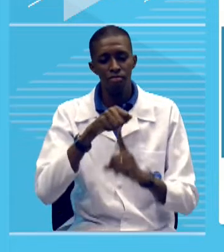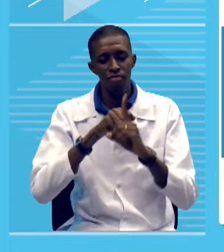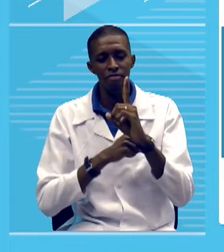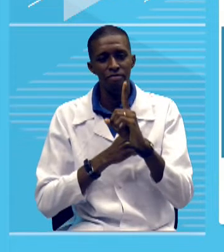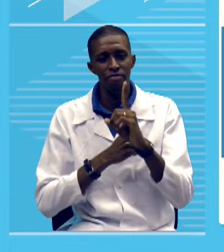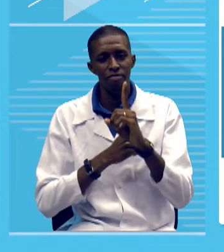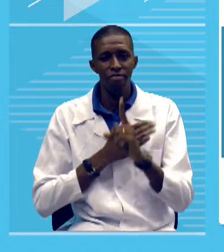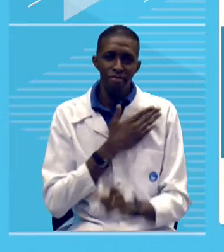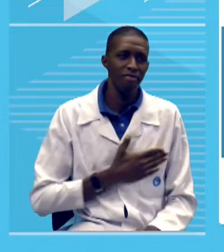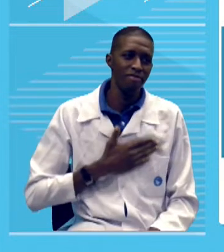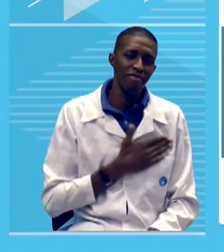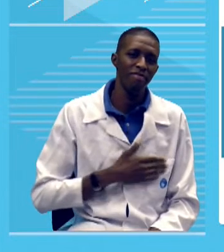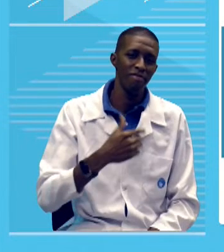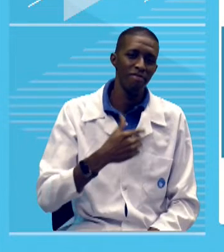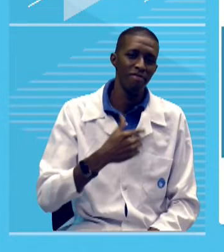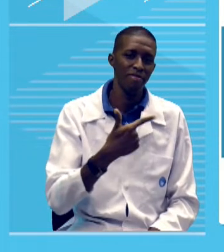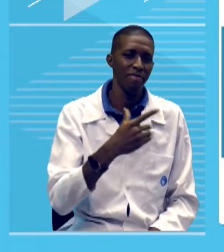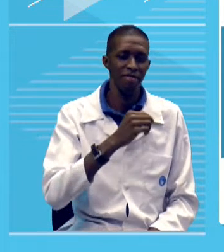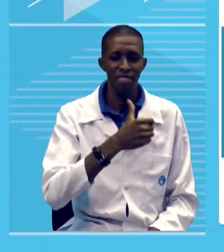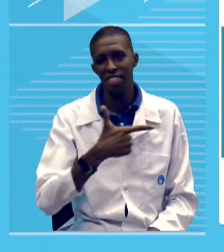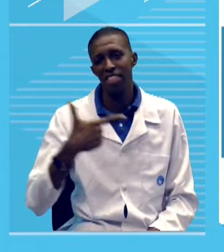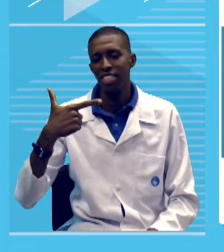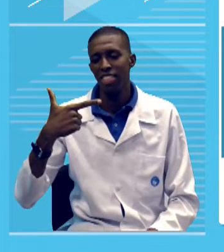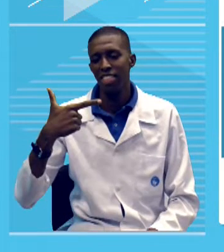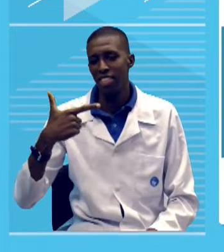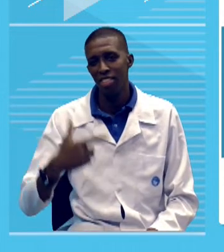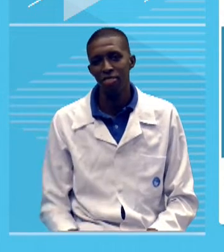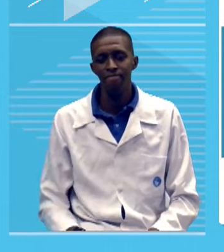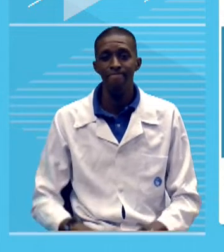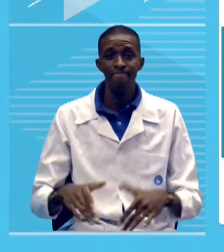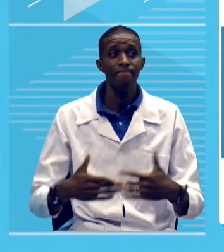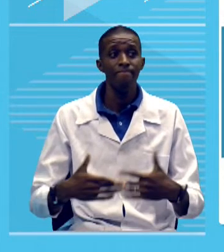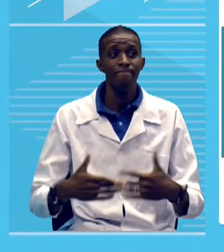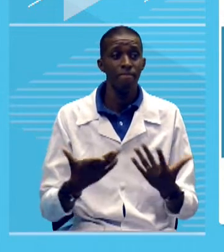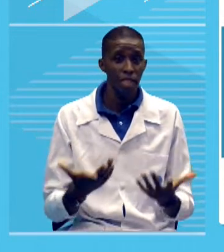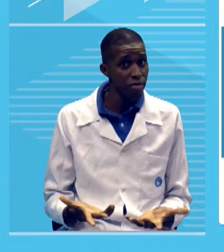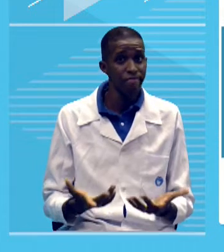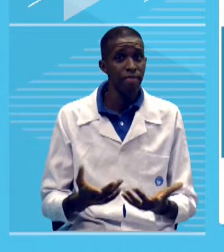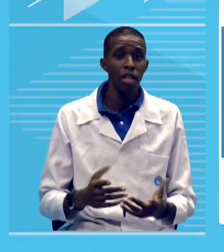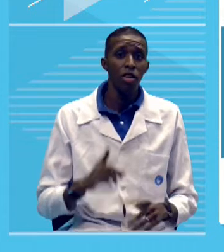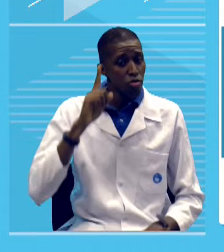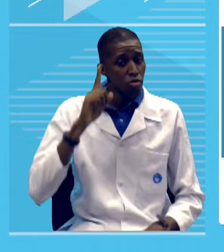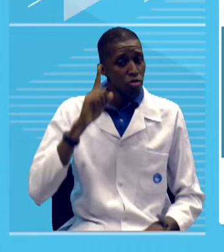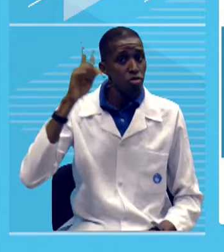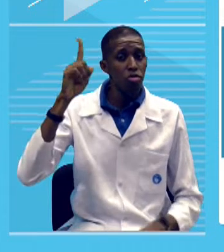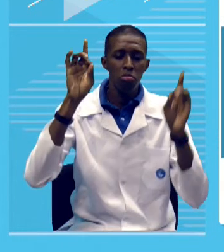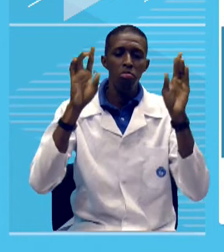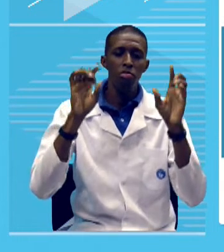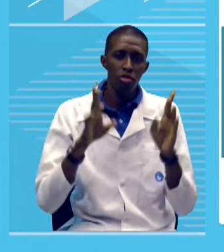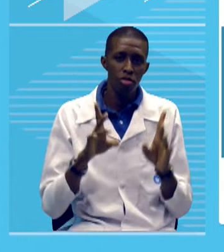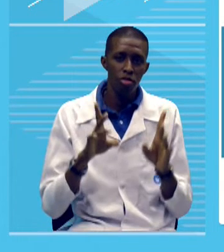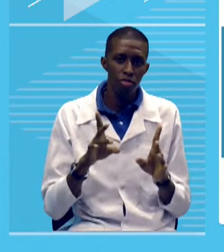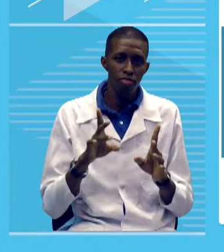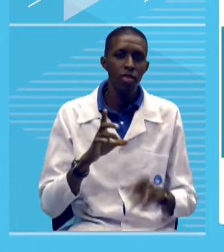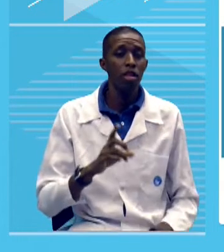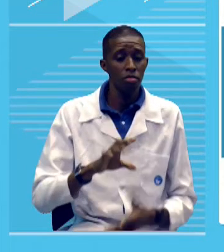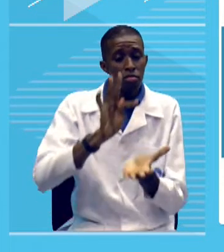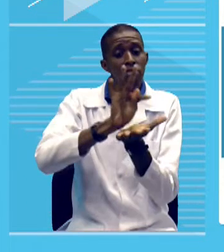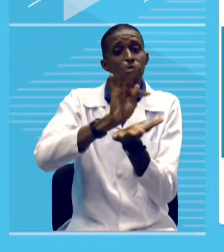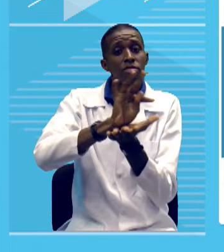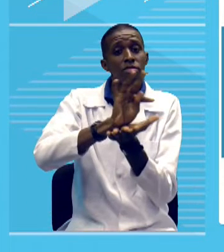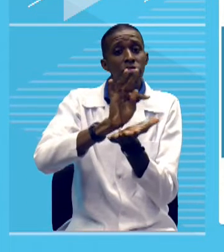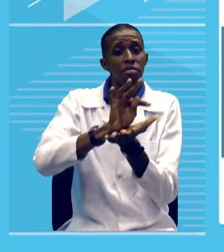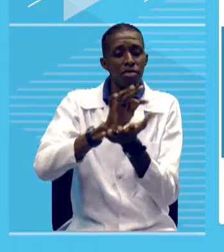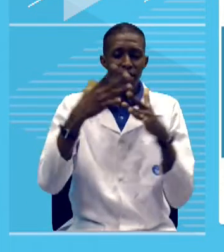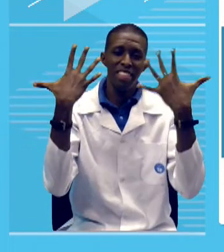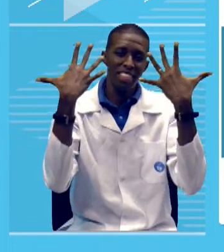terça-feira 170 anos e aí continuamos o nosso mês de agosto já vi de cara aqui ó: conectados